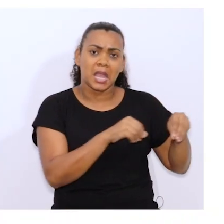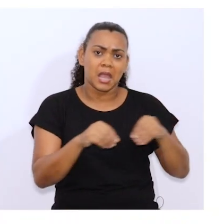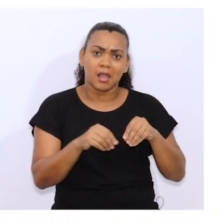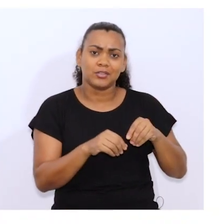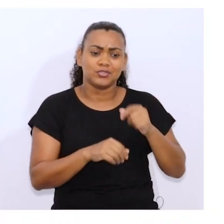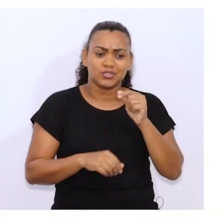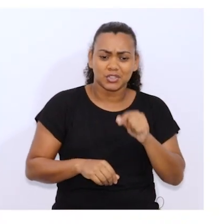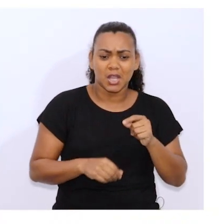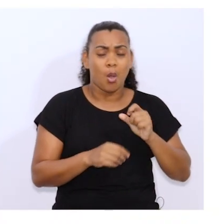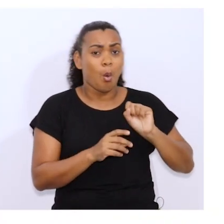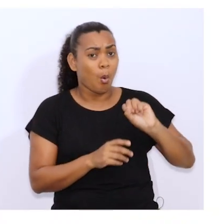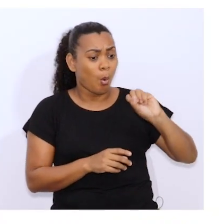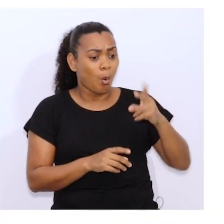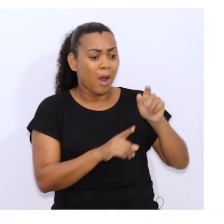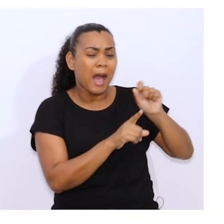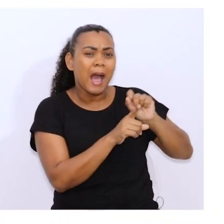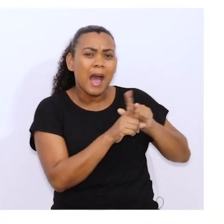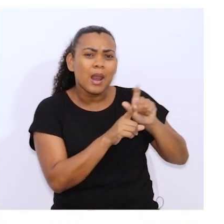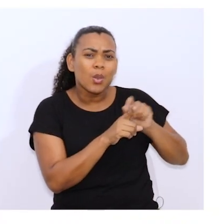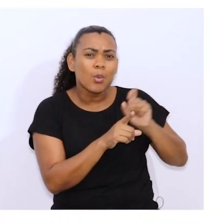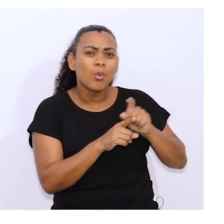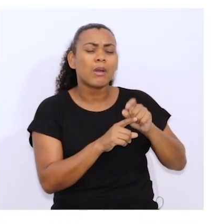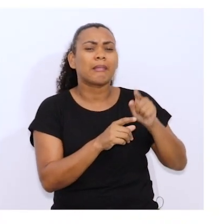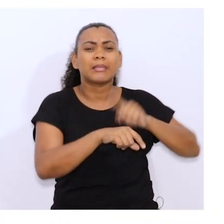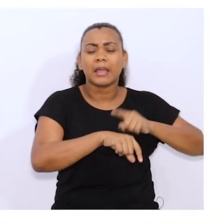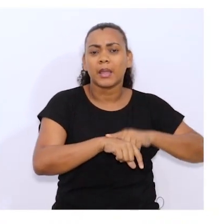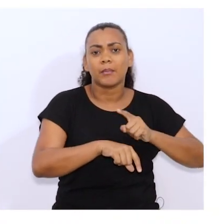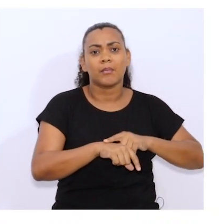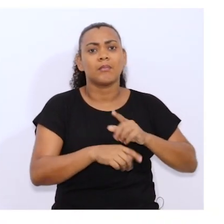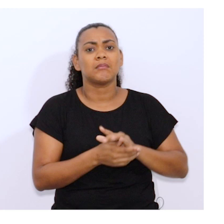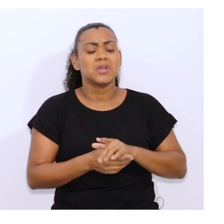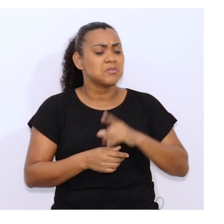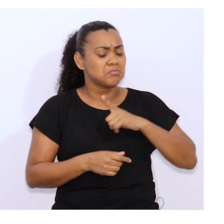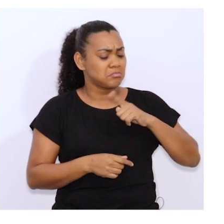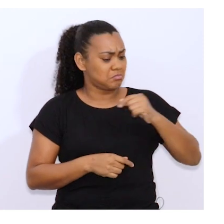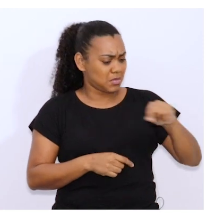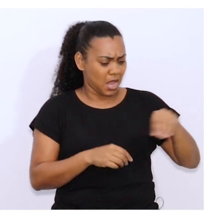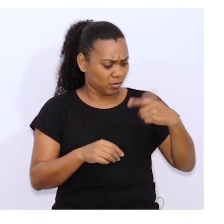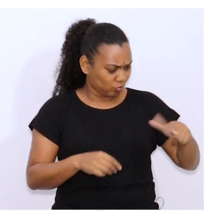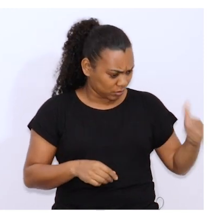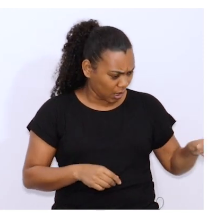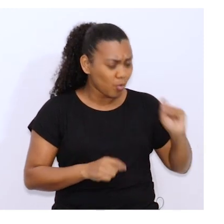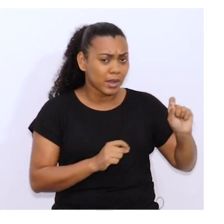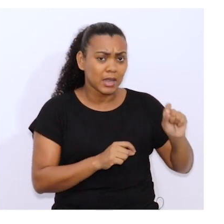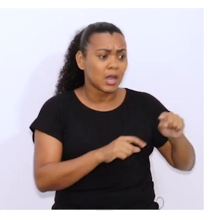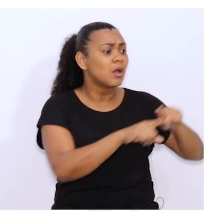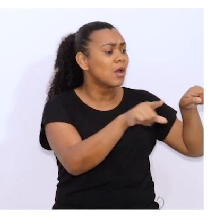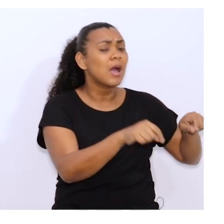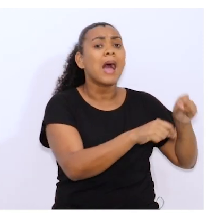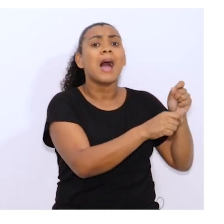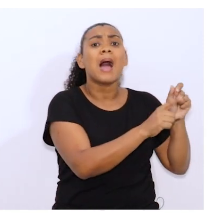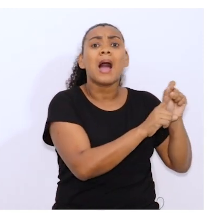arrenda ou aluga a propriedade por um período. Então, quando uma pessoa não possui terra, ela pode arrendar